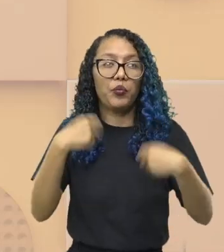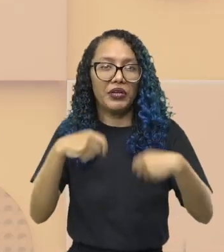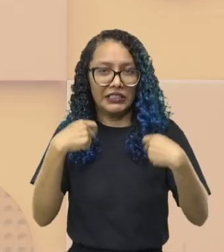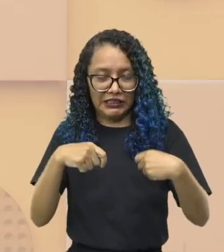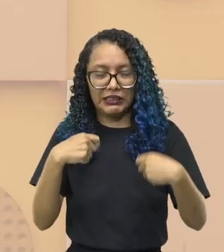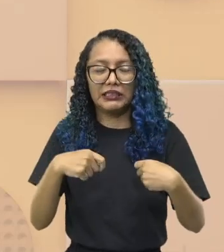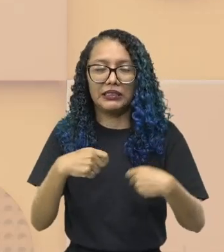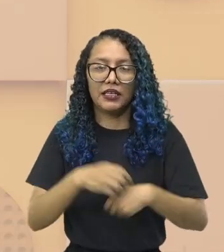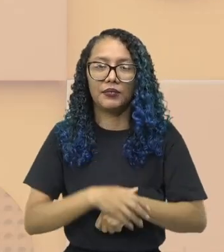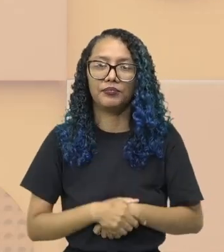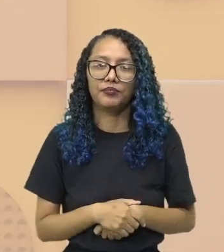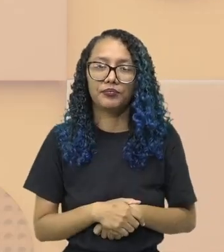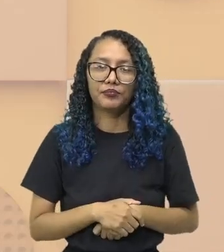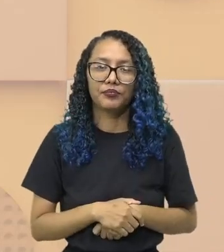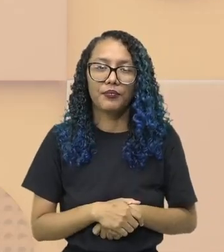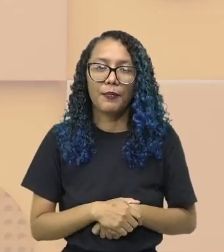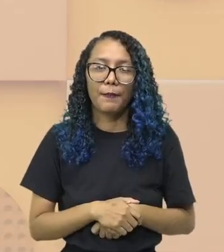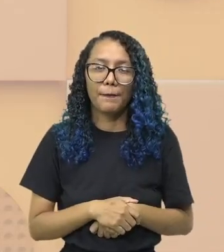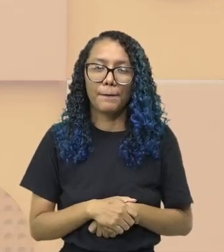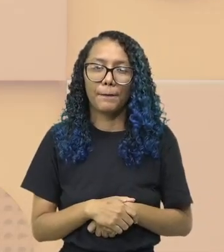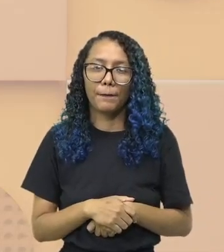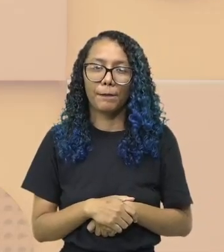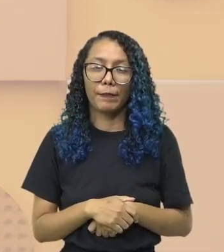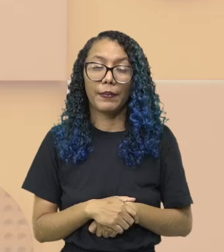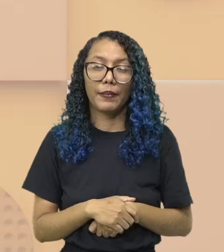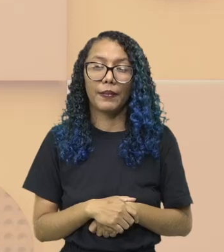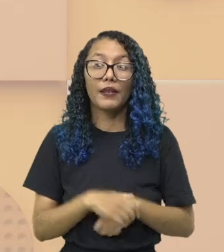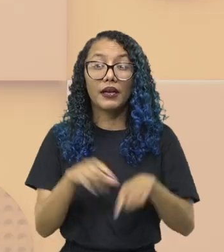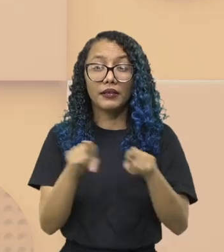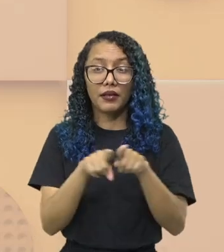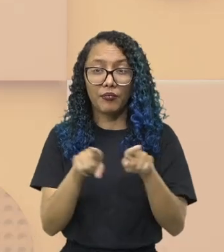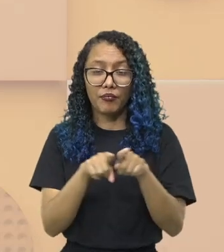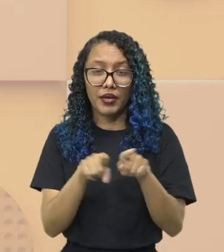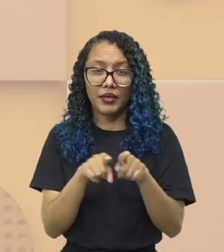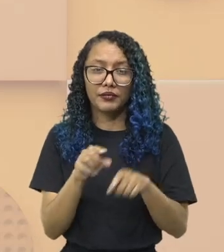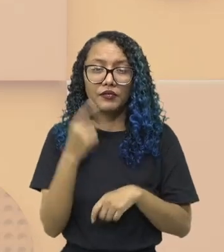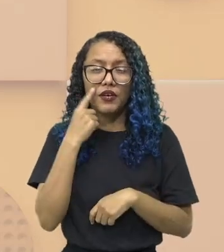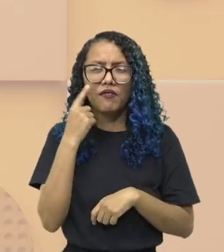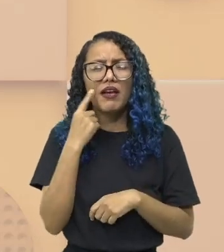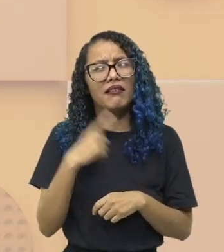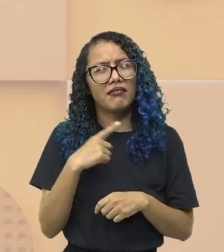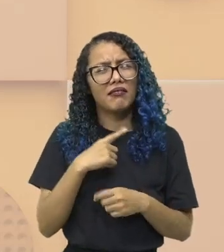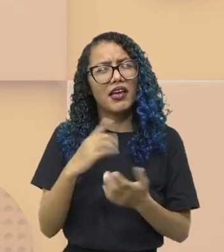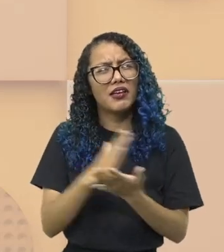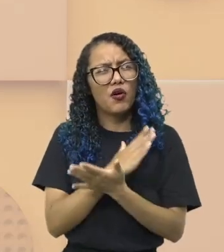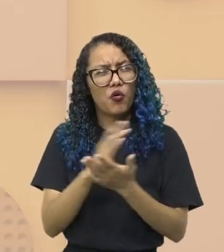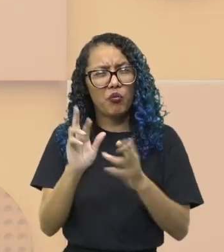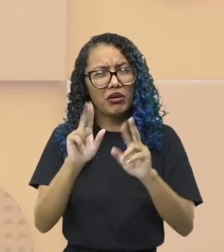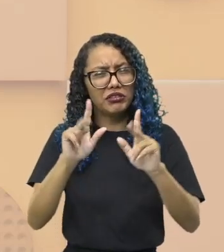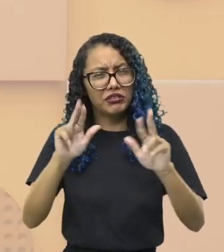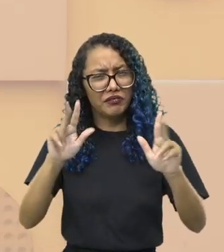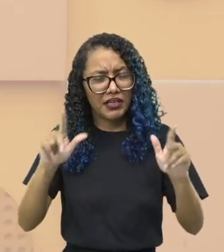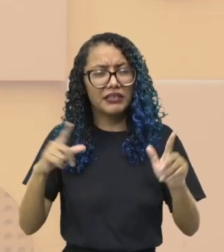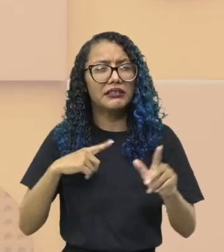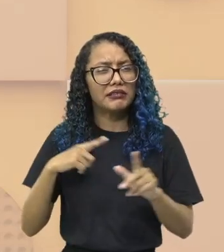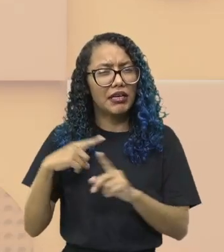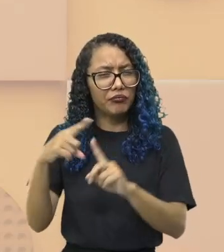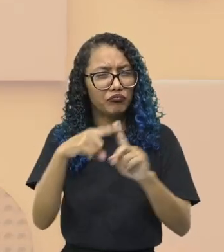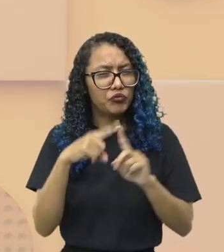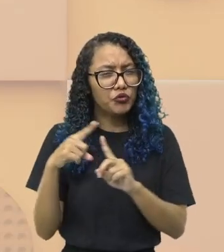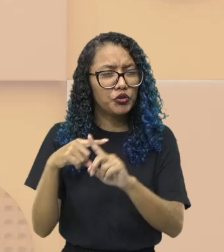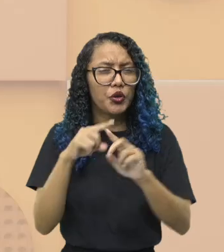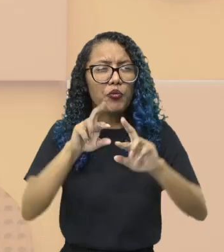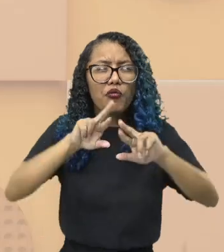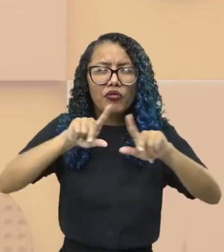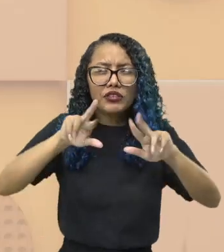de sustentabilidade. E aí a gente vai observar algumas diferenças entre uma categoria e outra.